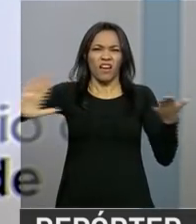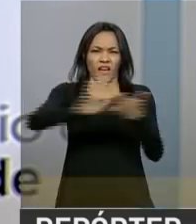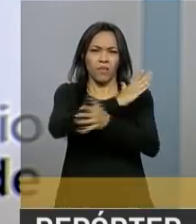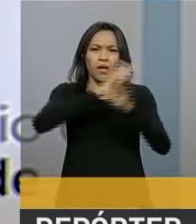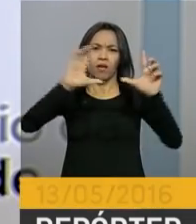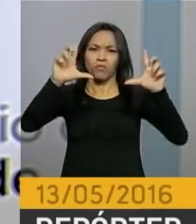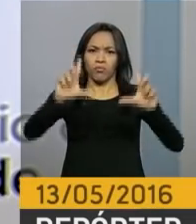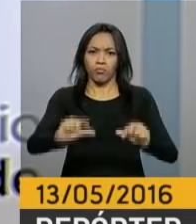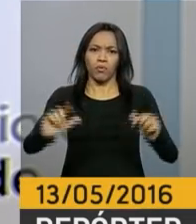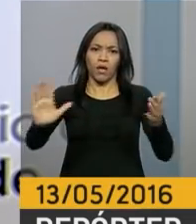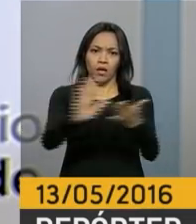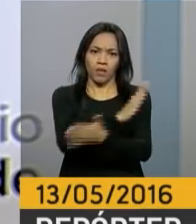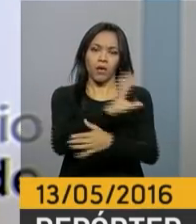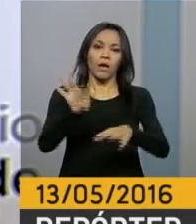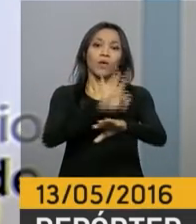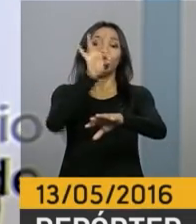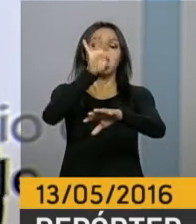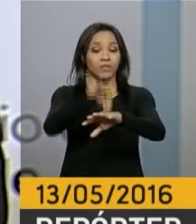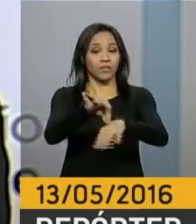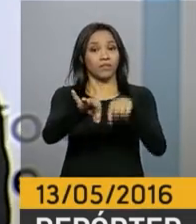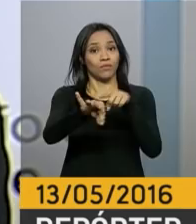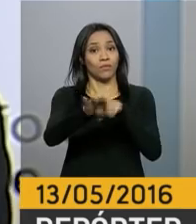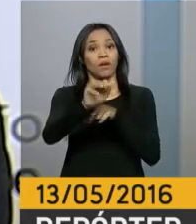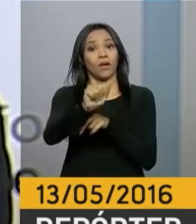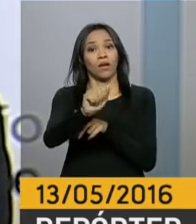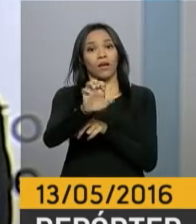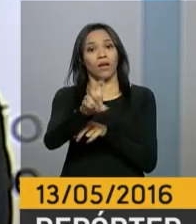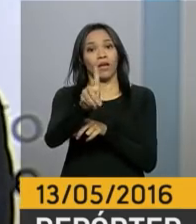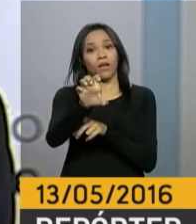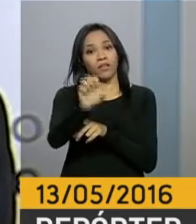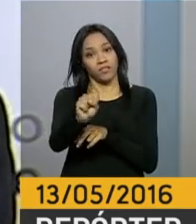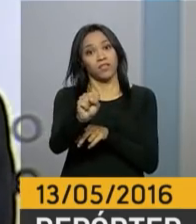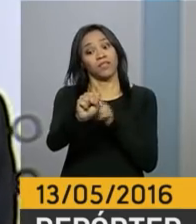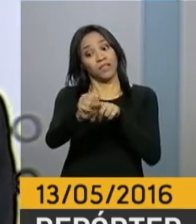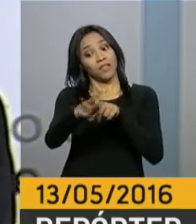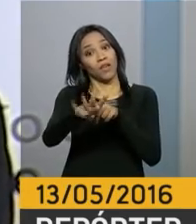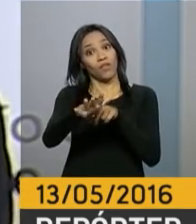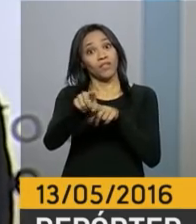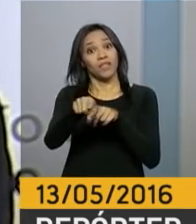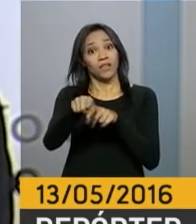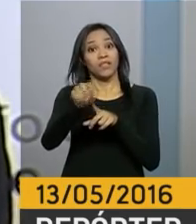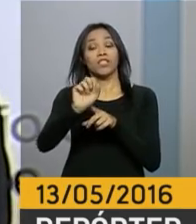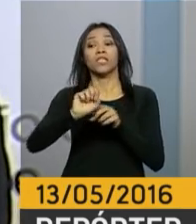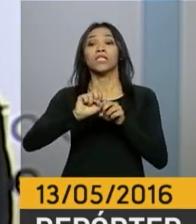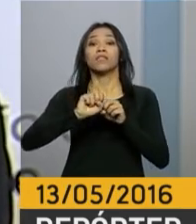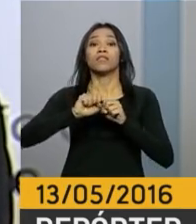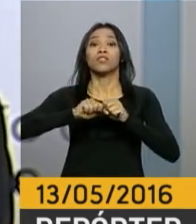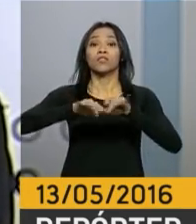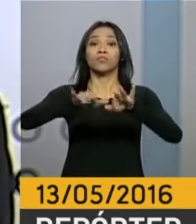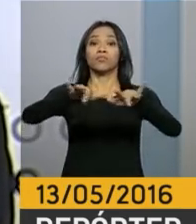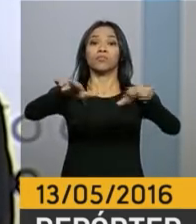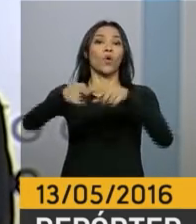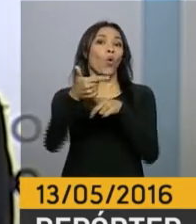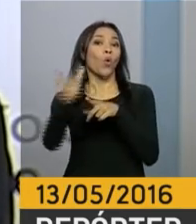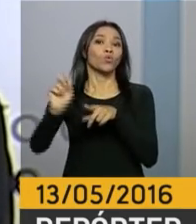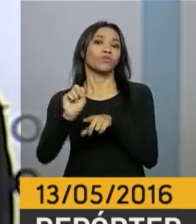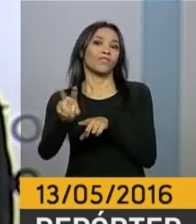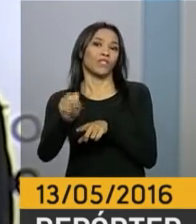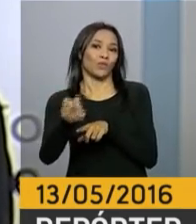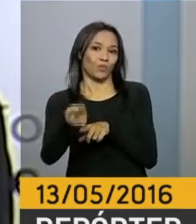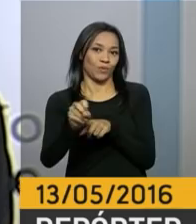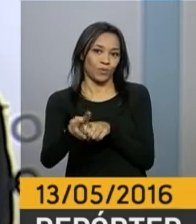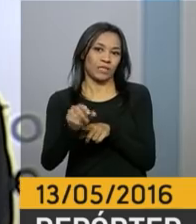mosquito gipt porque ele poderá estar transmitindo outros vírus e nós teremos poderemos estar em situação ainda mais